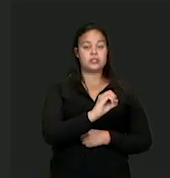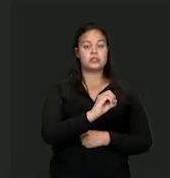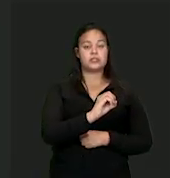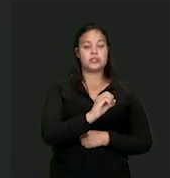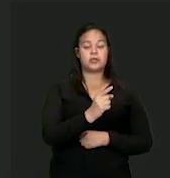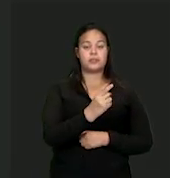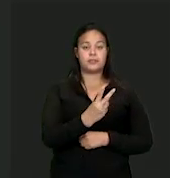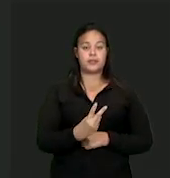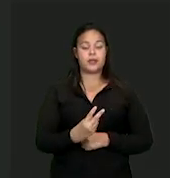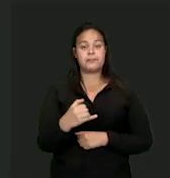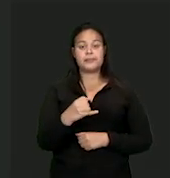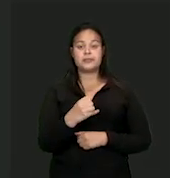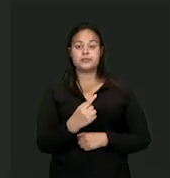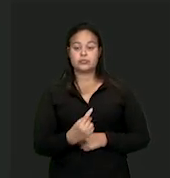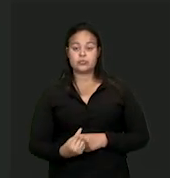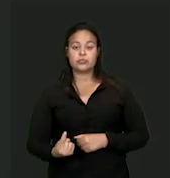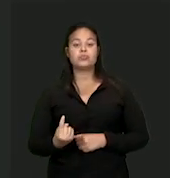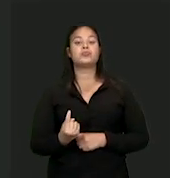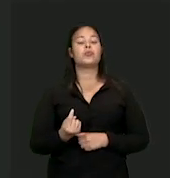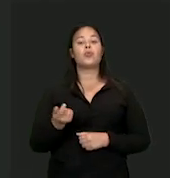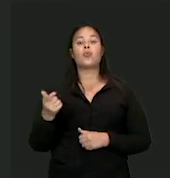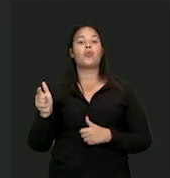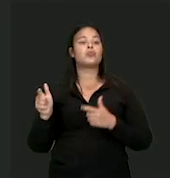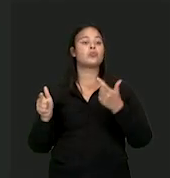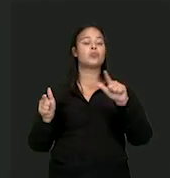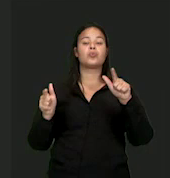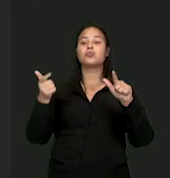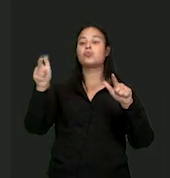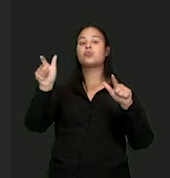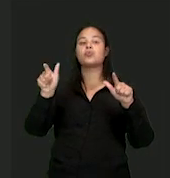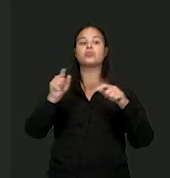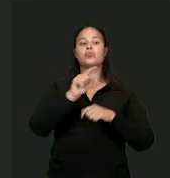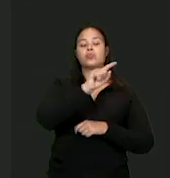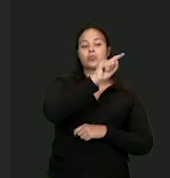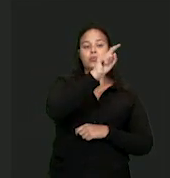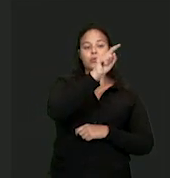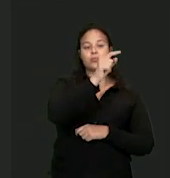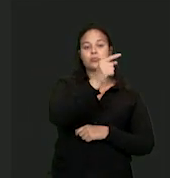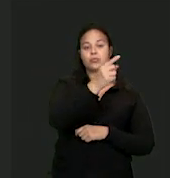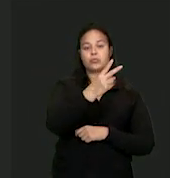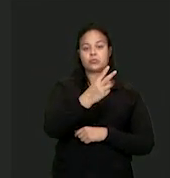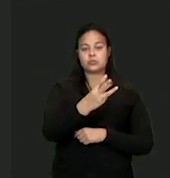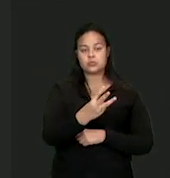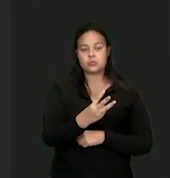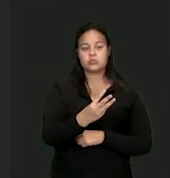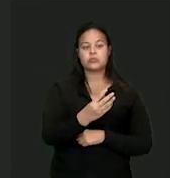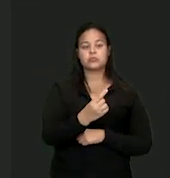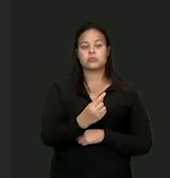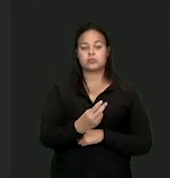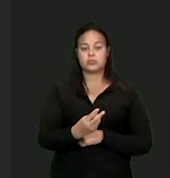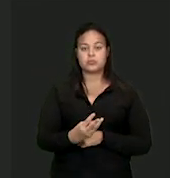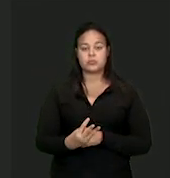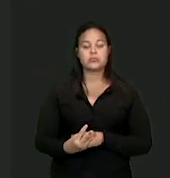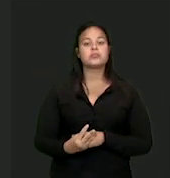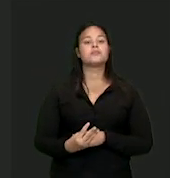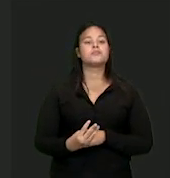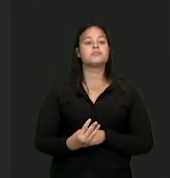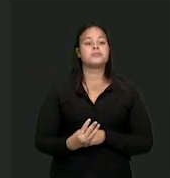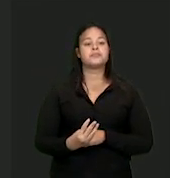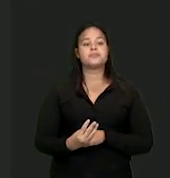vai estar aqui no menos 1. Os outros pontos vão estar 3 aqui, aqui embaixo mais